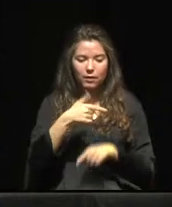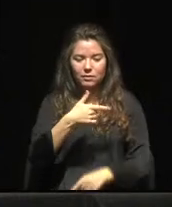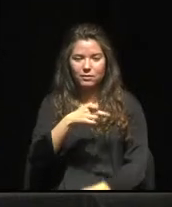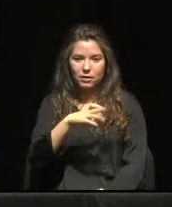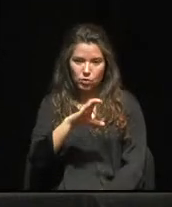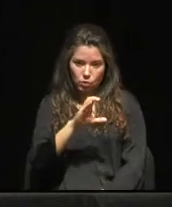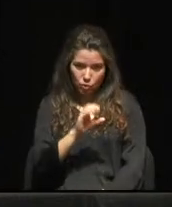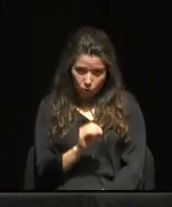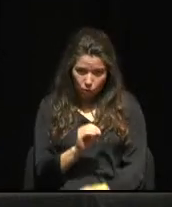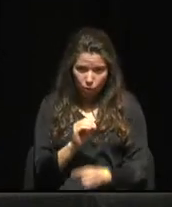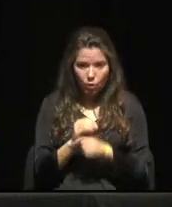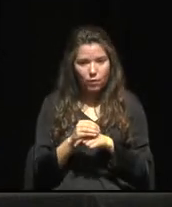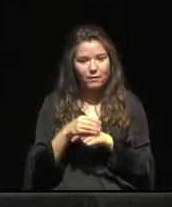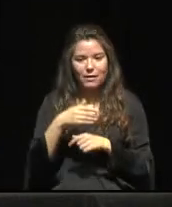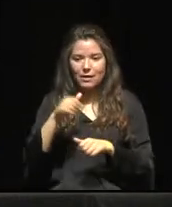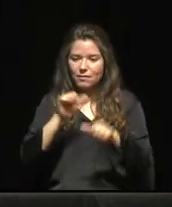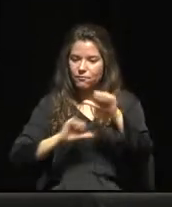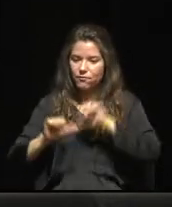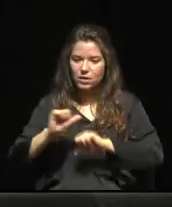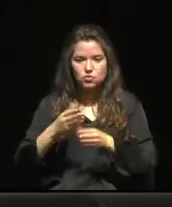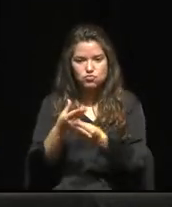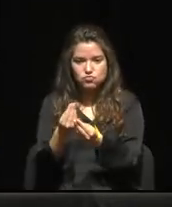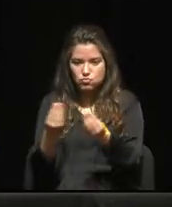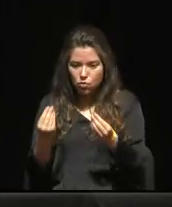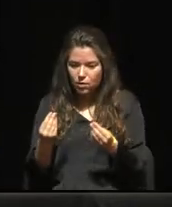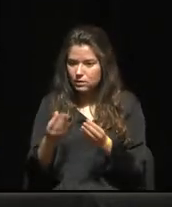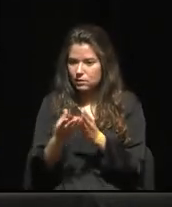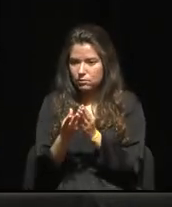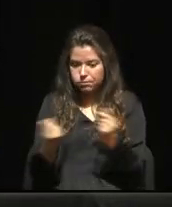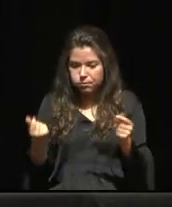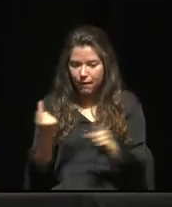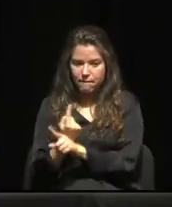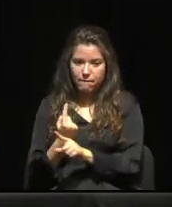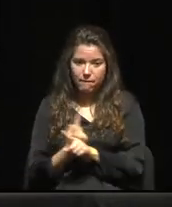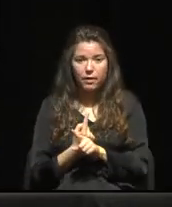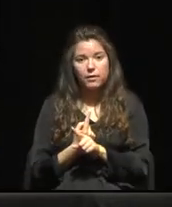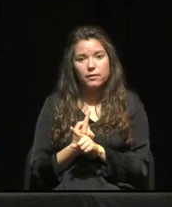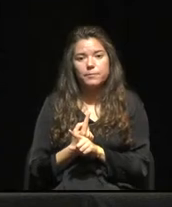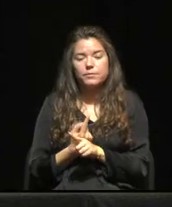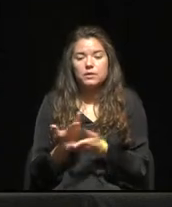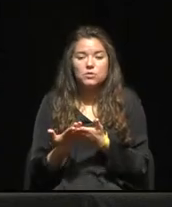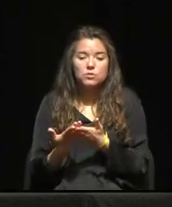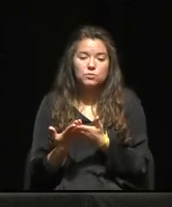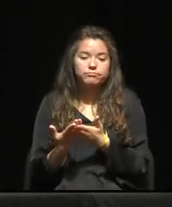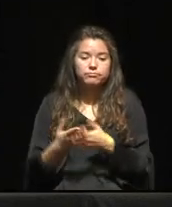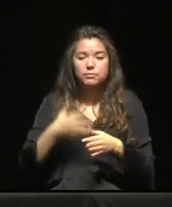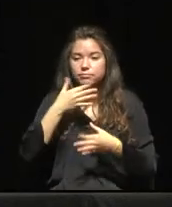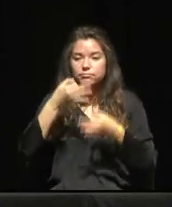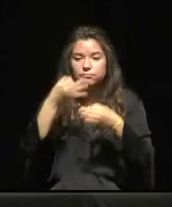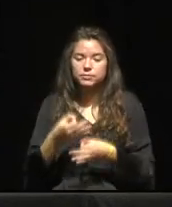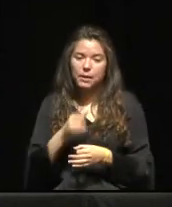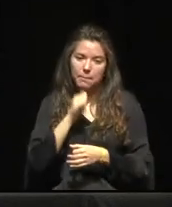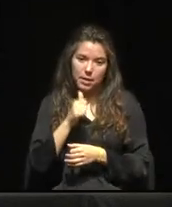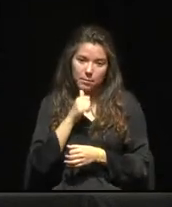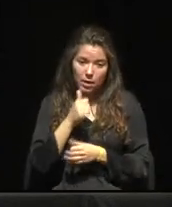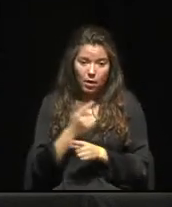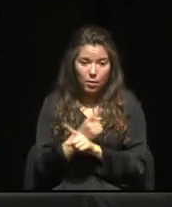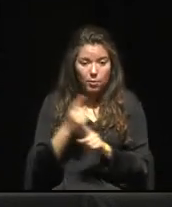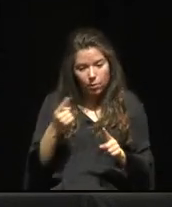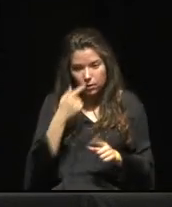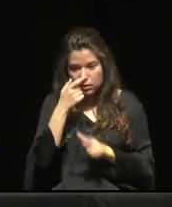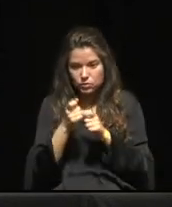mais de 1000 feridos e centenas desaparecidos esta contabilização das vítimas é ainda provisória no momento em que As equipas de